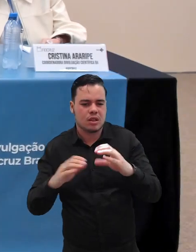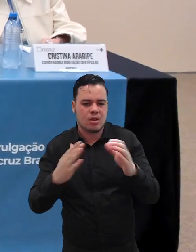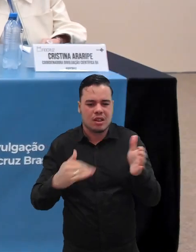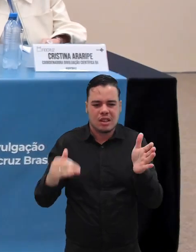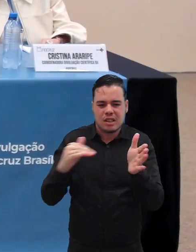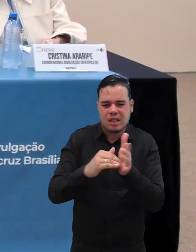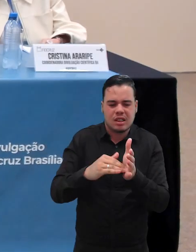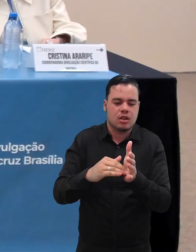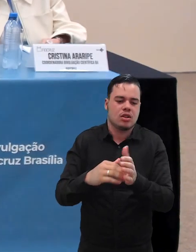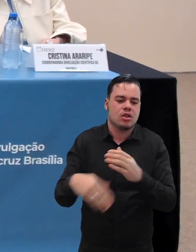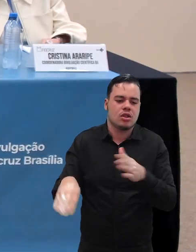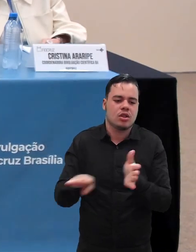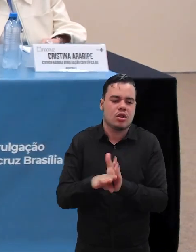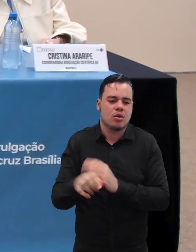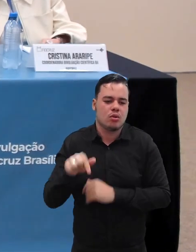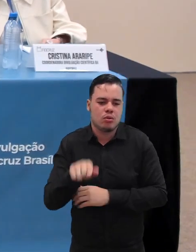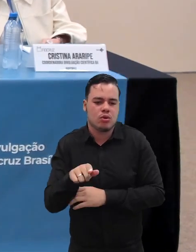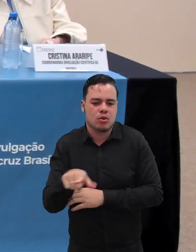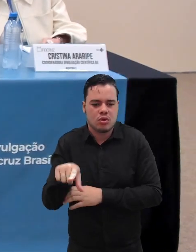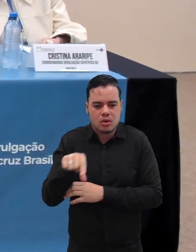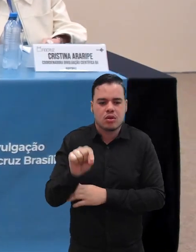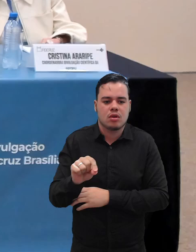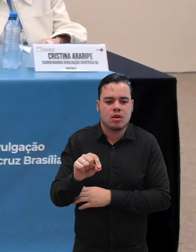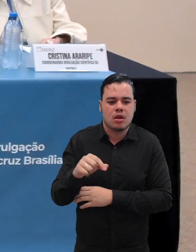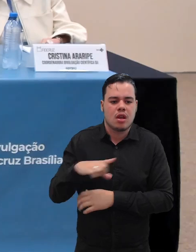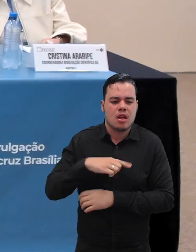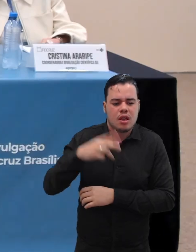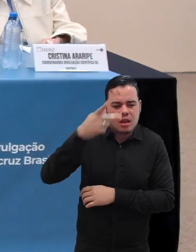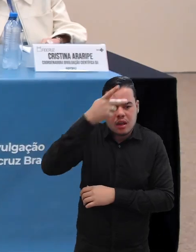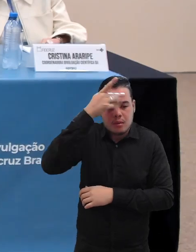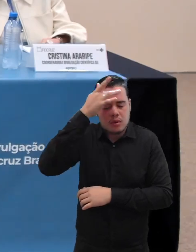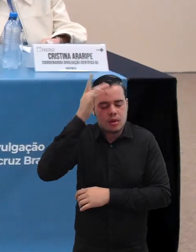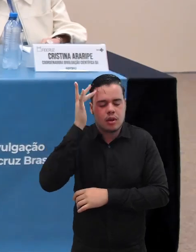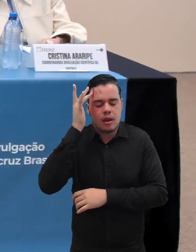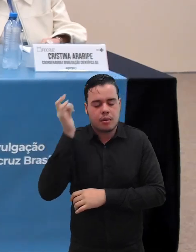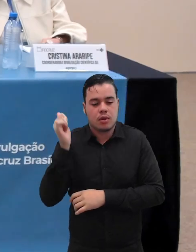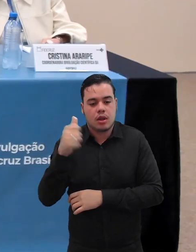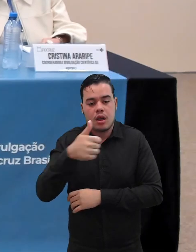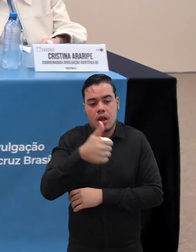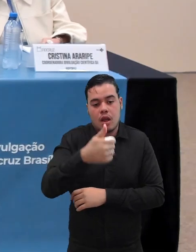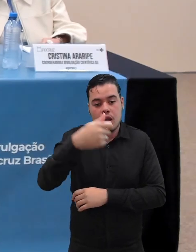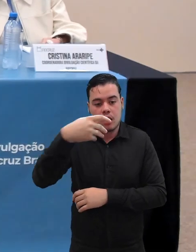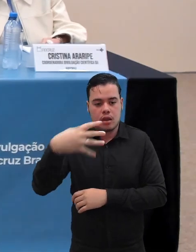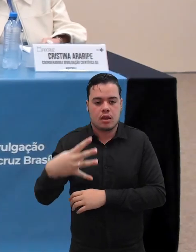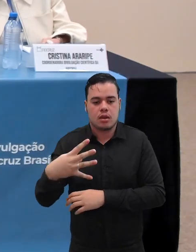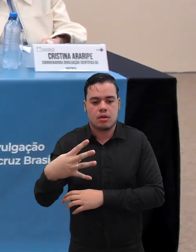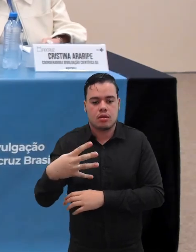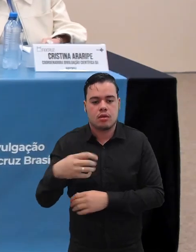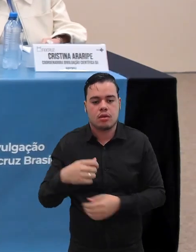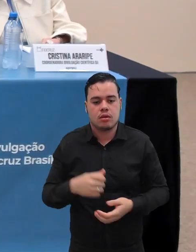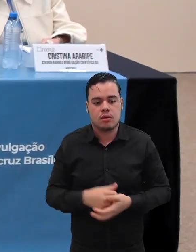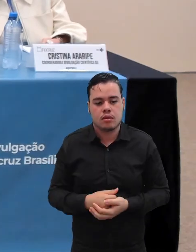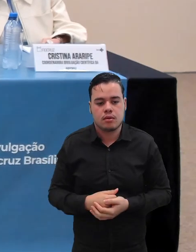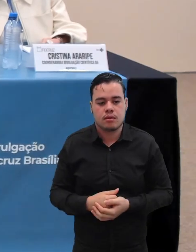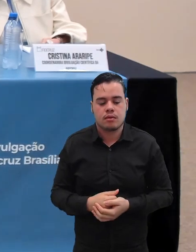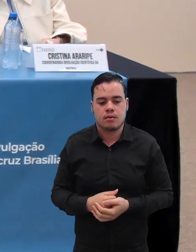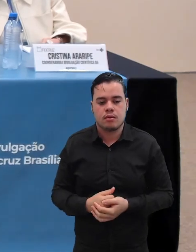Temos amanhã um ato importante, 14 amanhã.